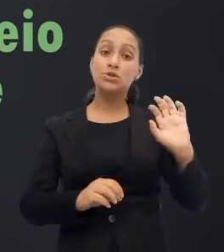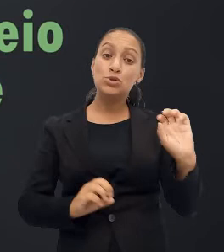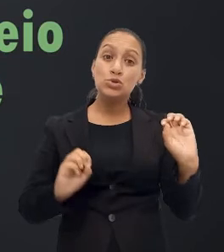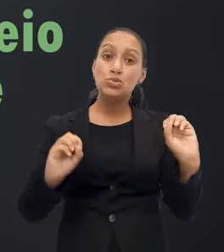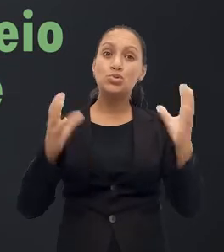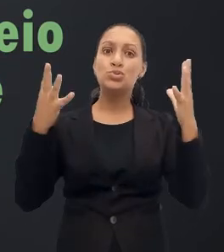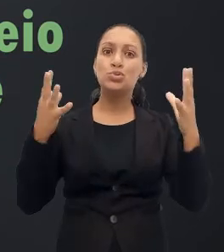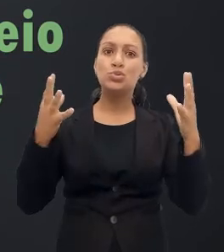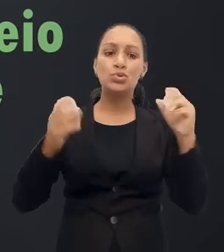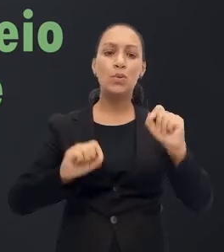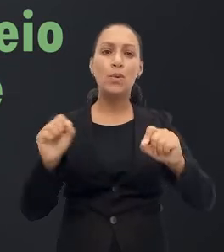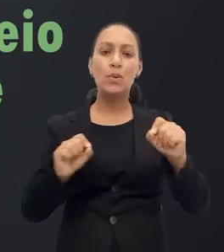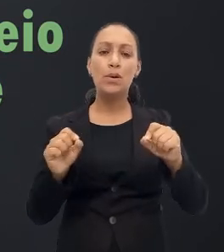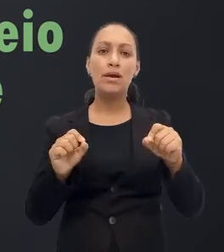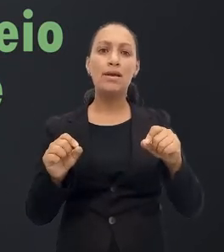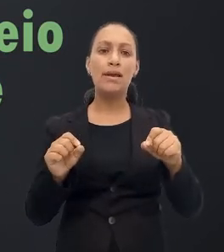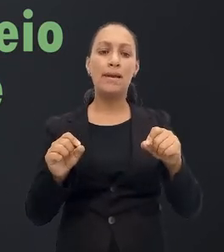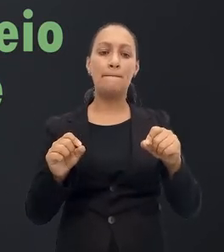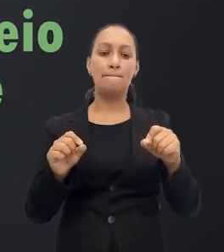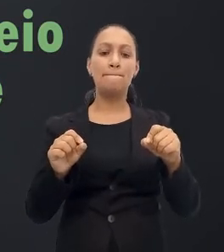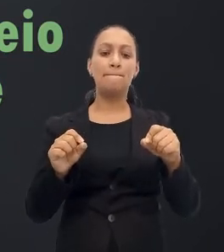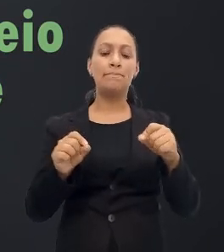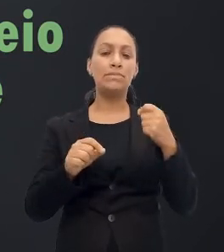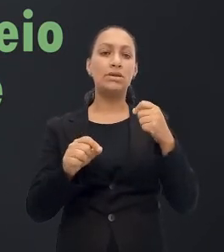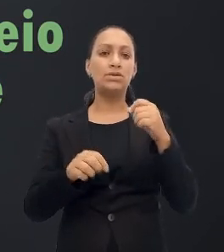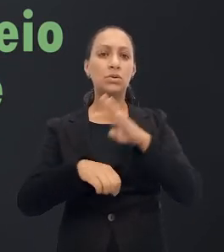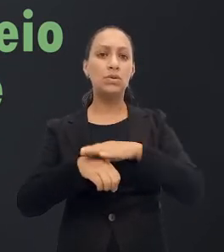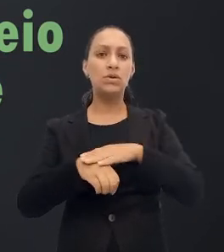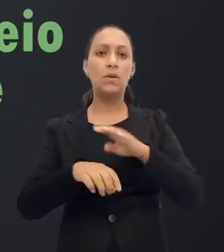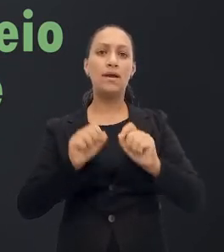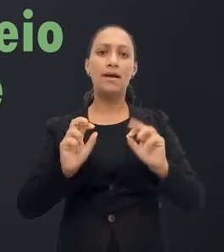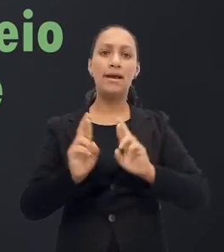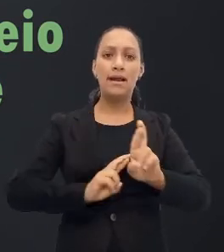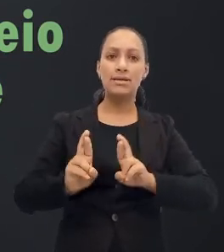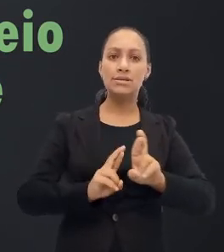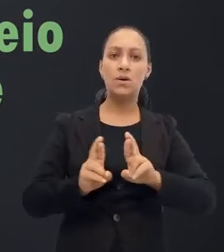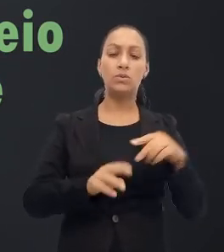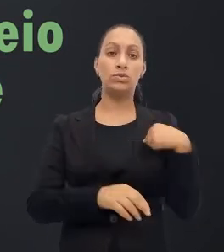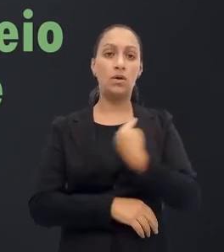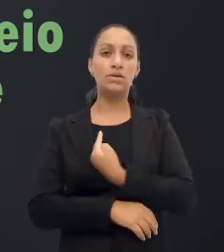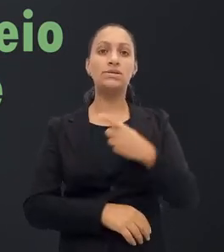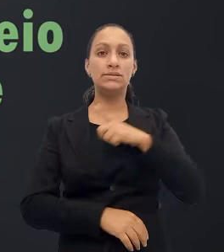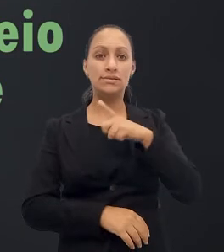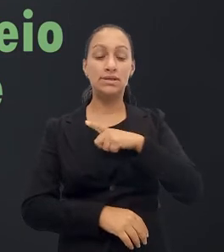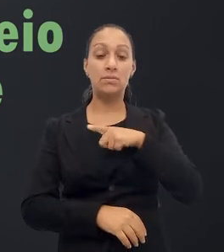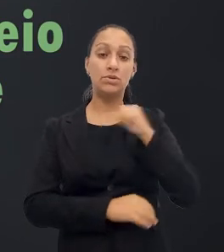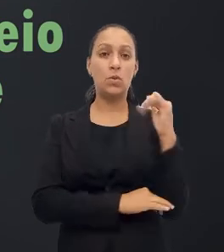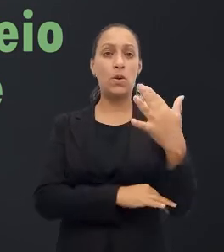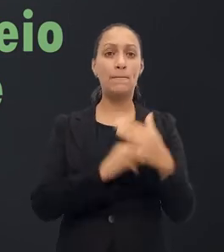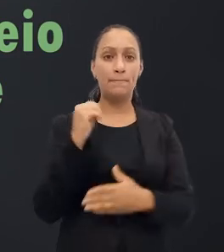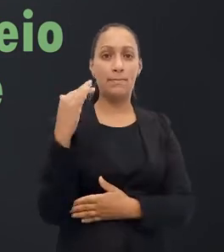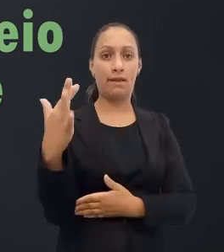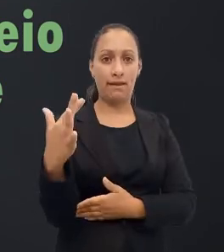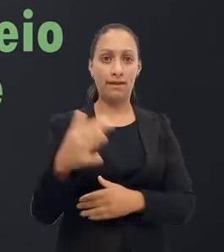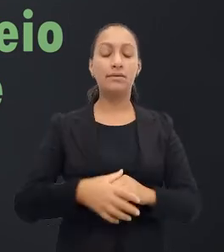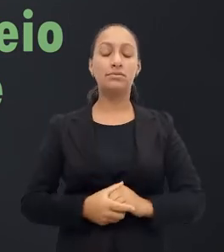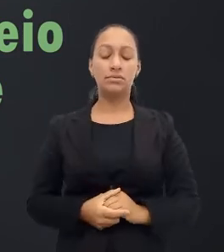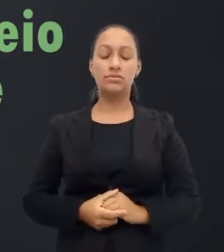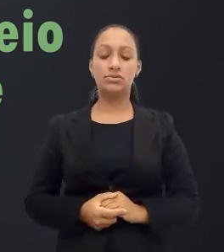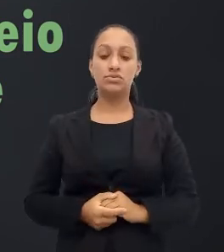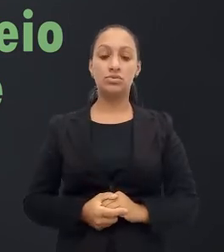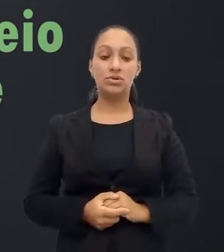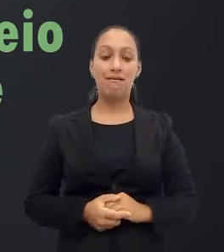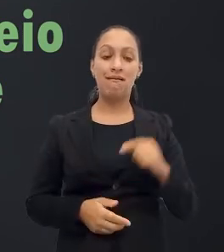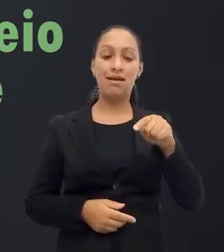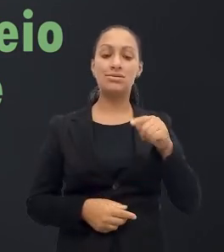relacionado com doenças zoonóticas, né? Que é essa relação nossa que nós temos com o ambiente, em que